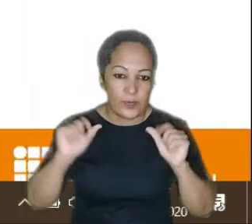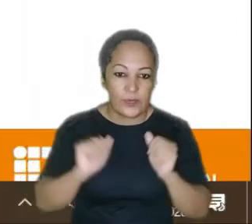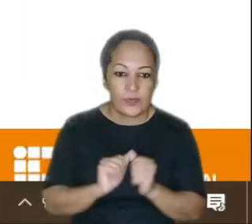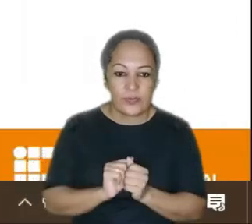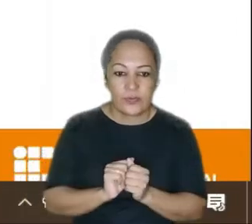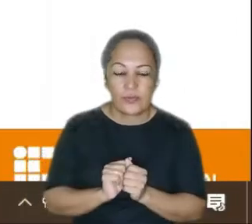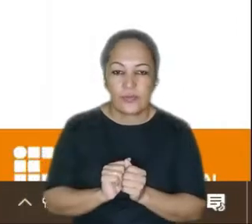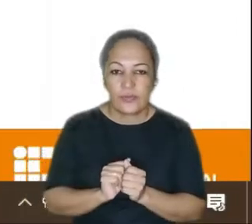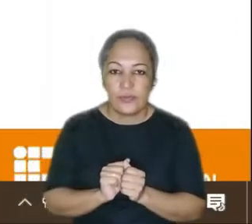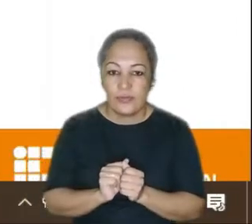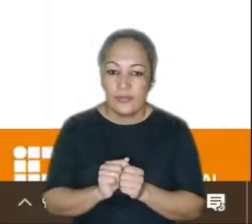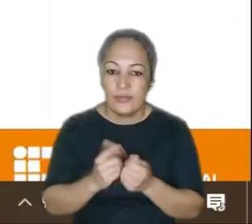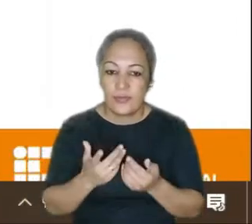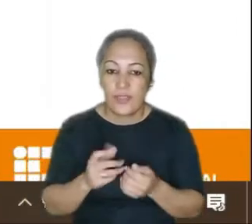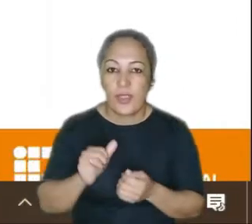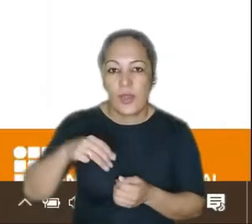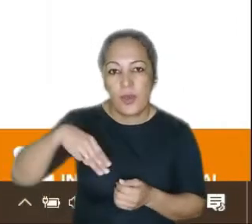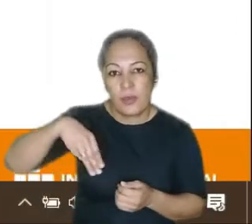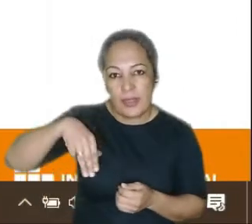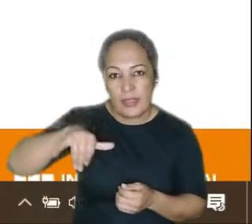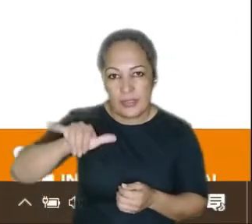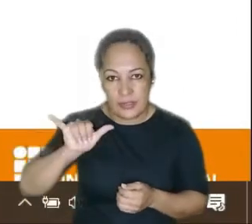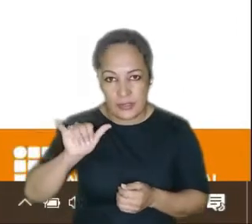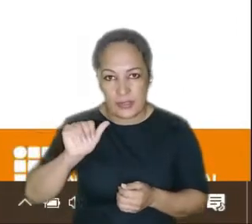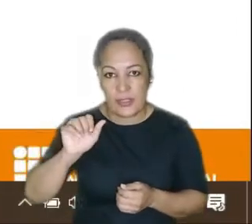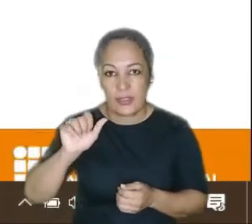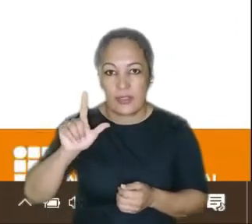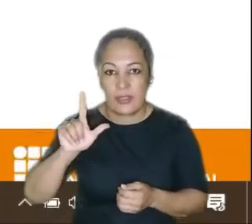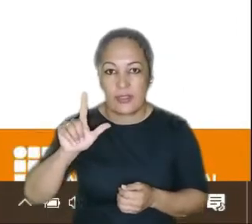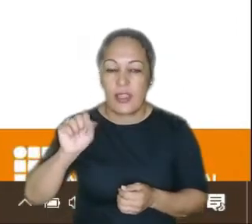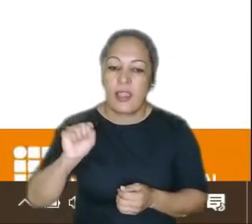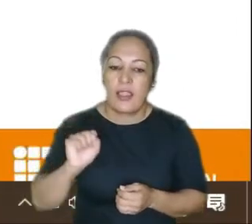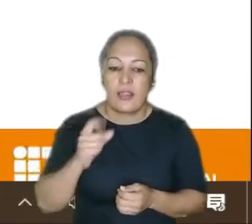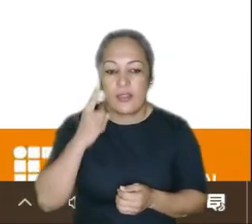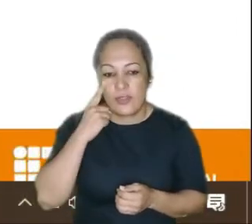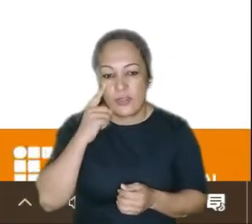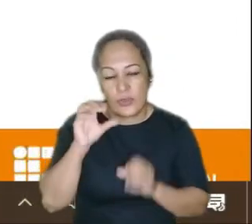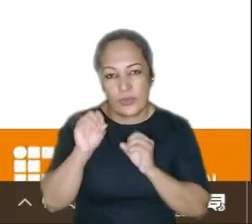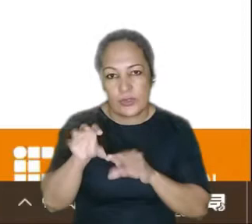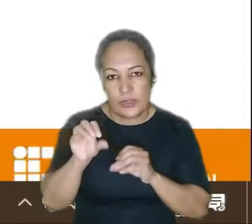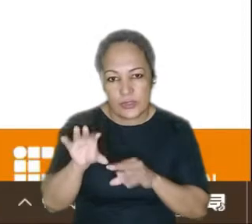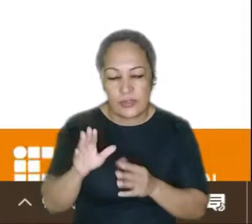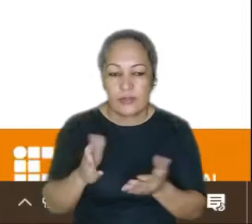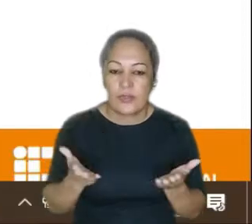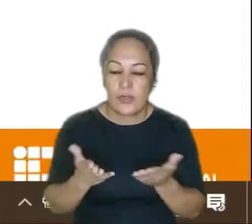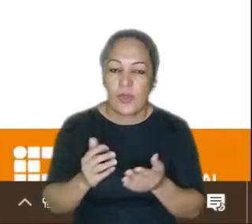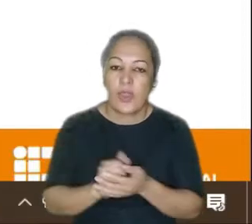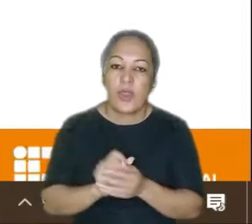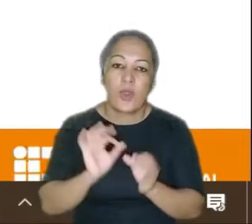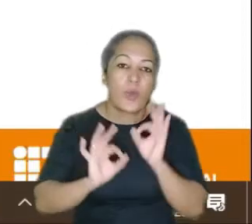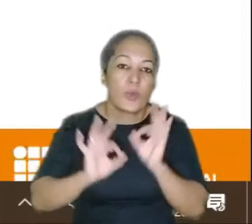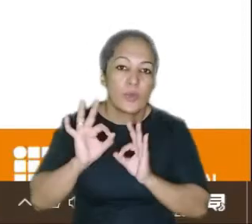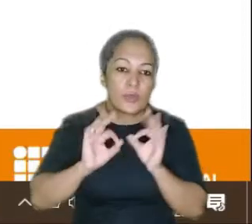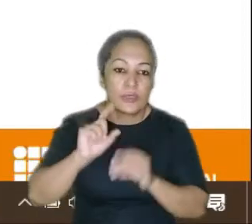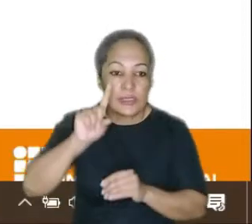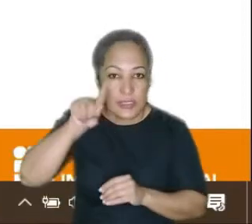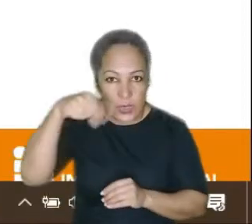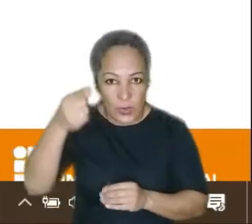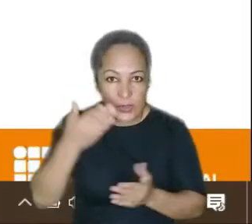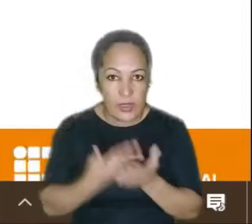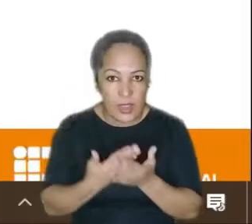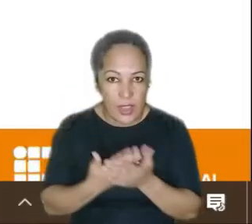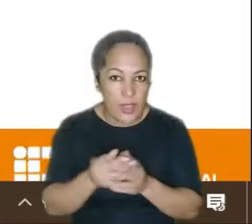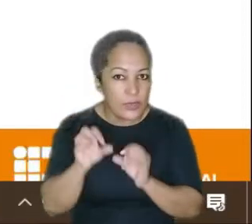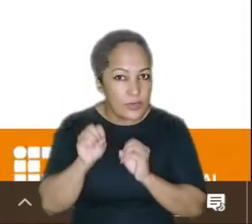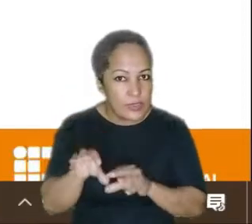do MySQL que nós vamos usar na nossa videoaula aqui e será ensinado vocês a instalar na próxima aula é o MySQL